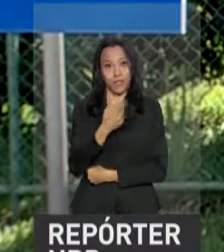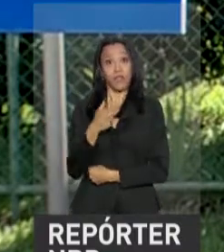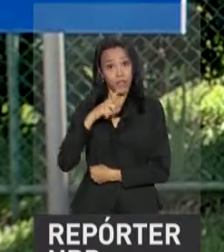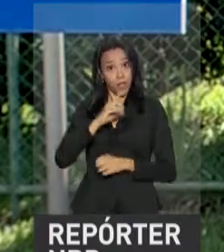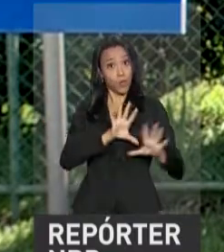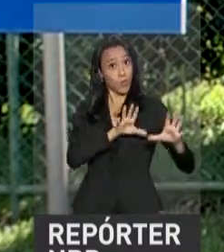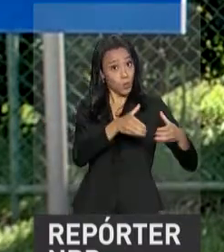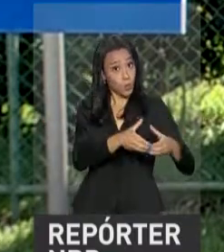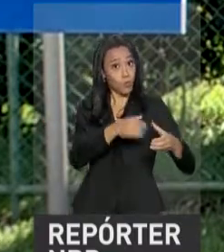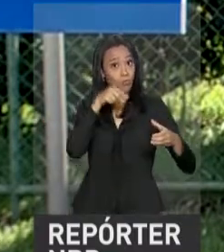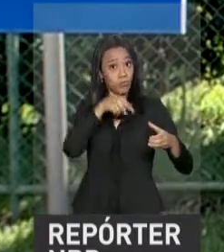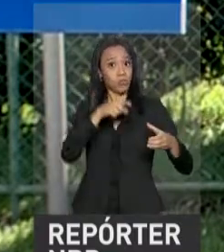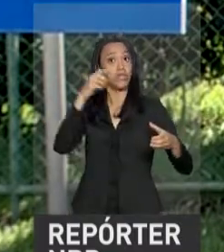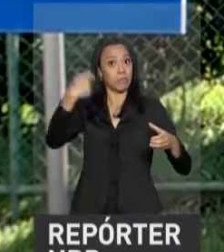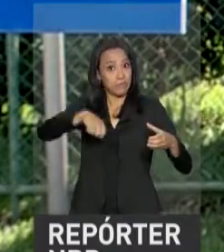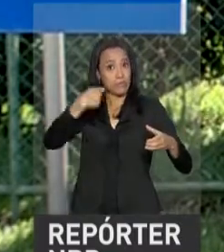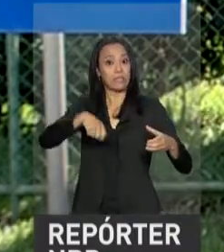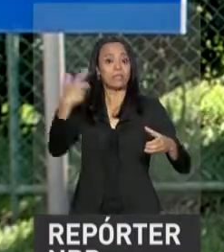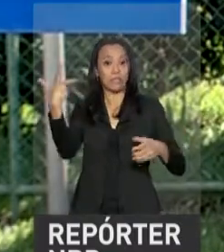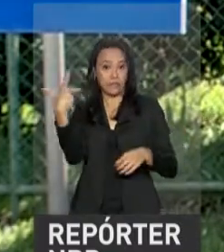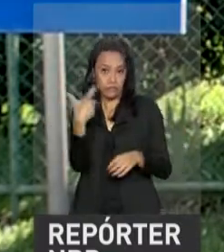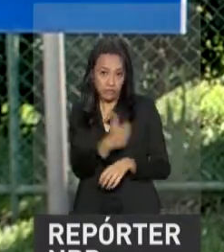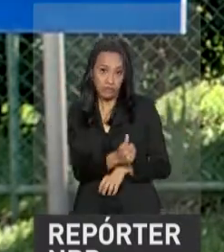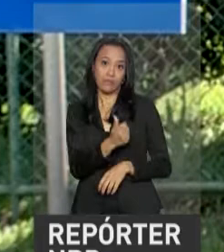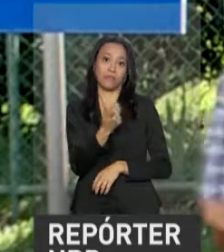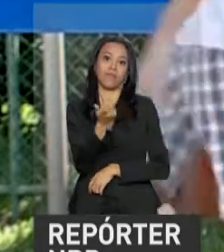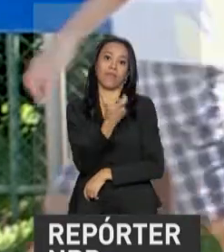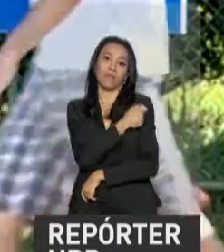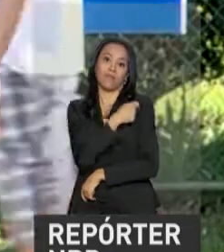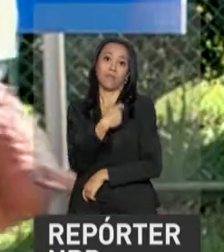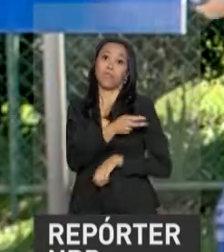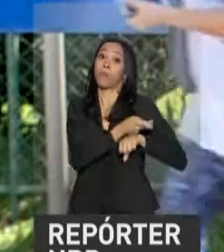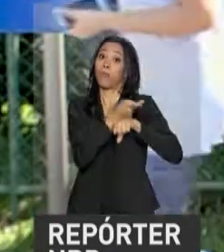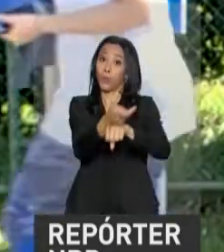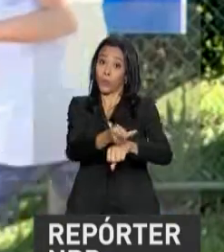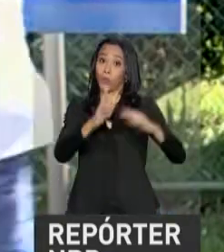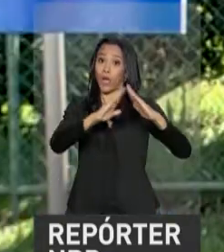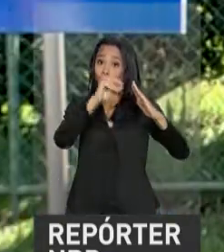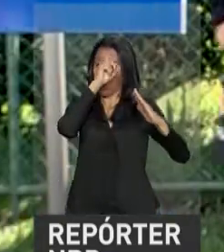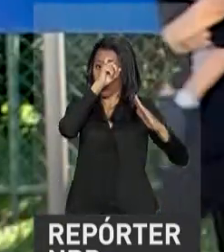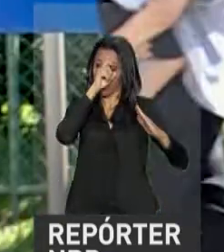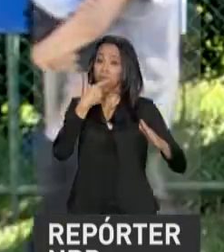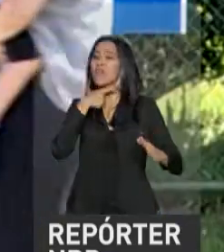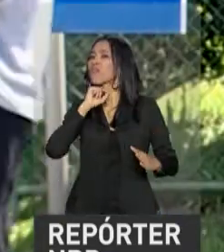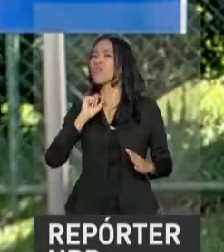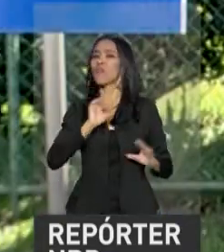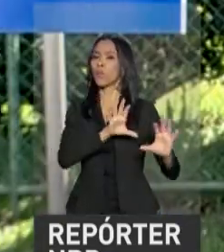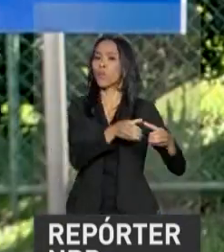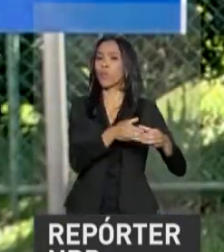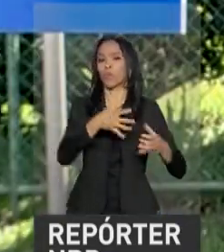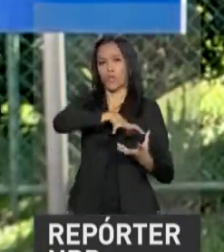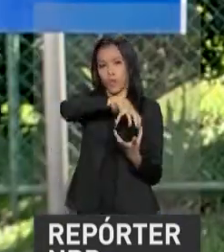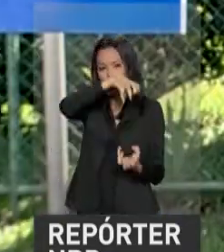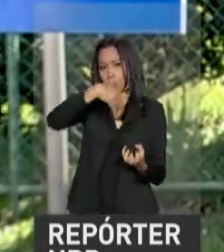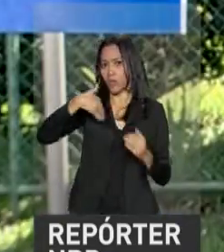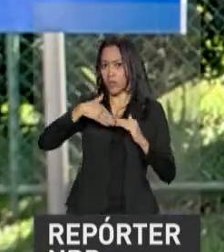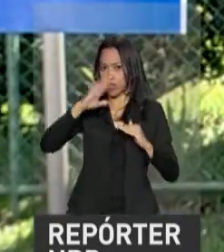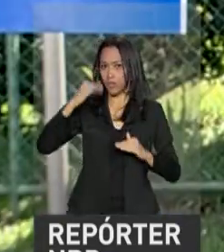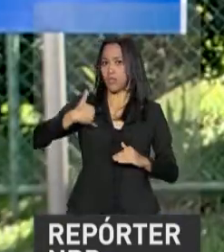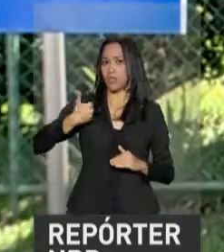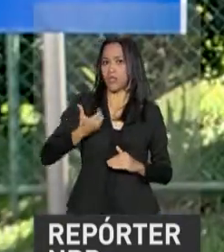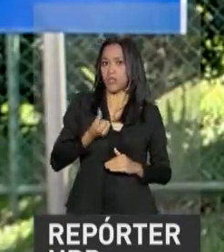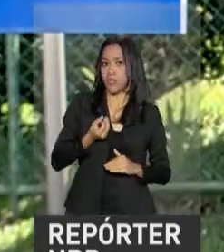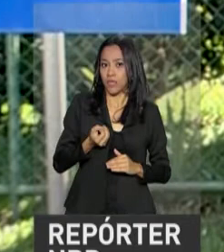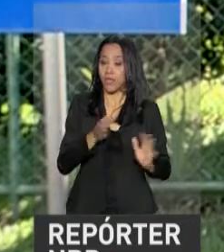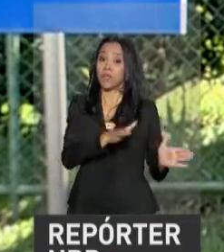às pessoas que devem tomar essa vacina que devem procurar o posto de saúde que têm prioridade são os idosos que têm mais 60 anos